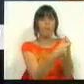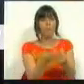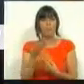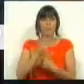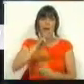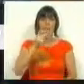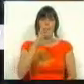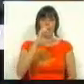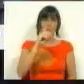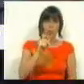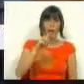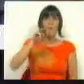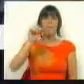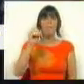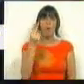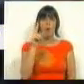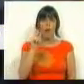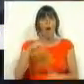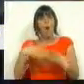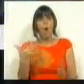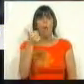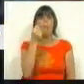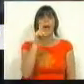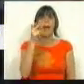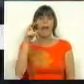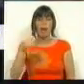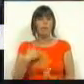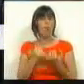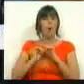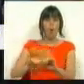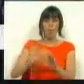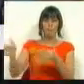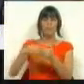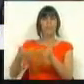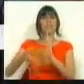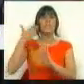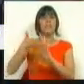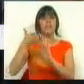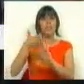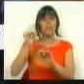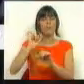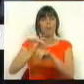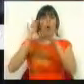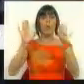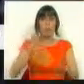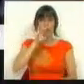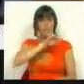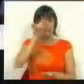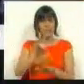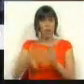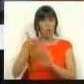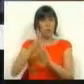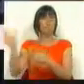Morco, Amora ou Barrancos. Como nos oponmos ao fecho do que resta das urgências do Hospital. Se estas urgências